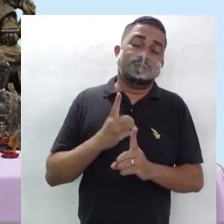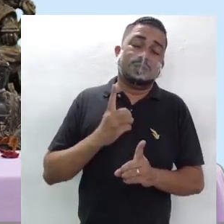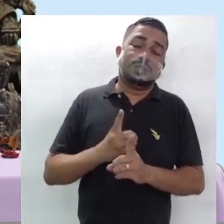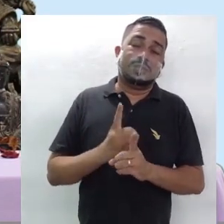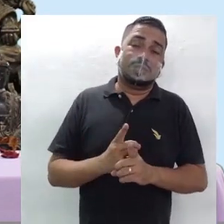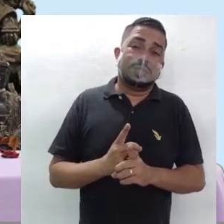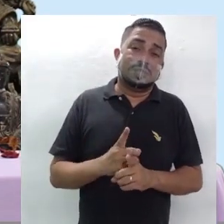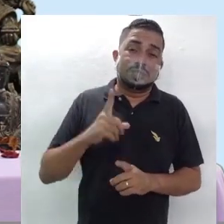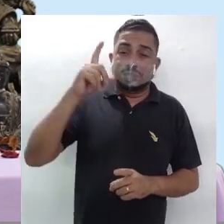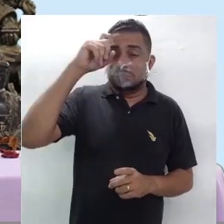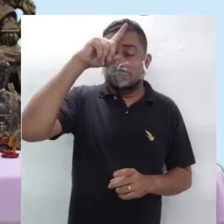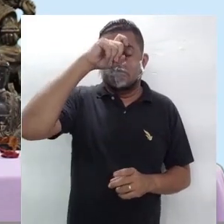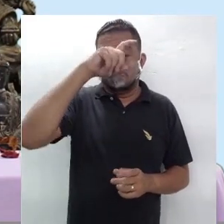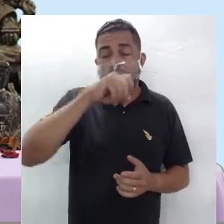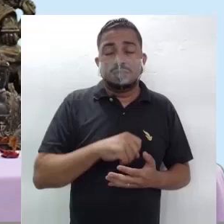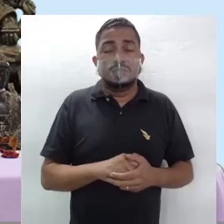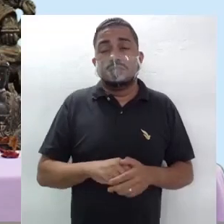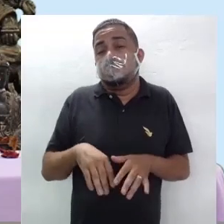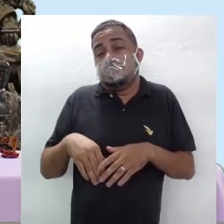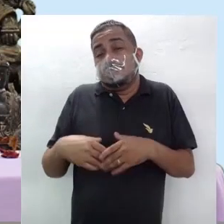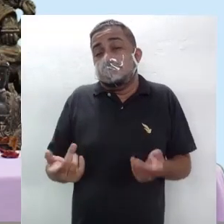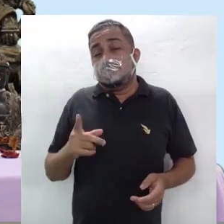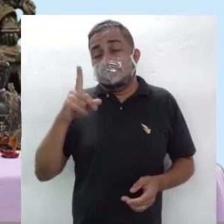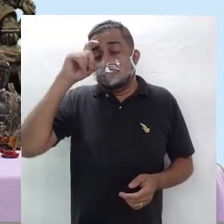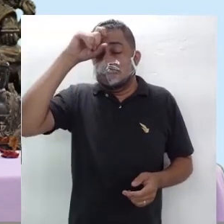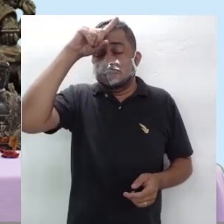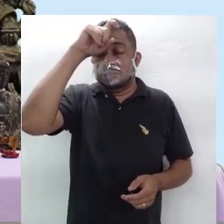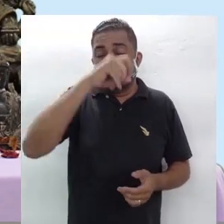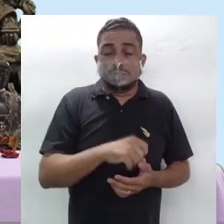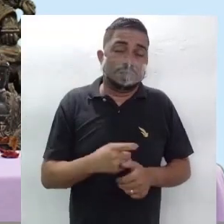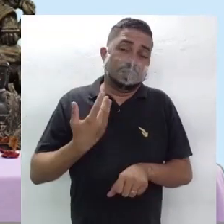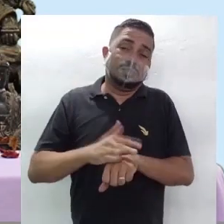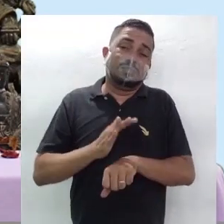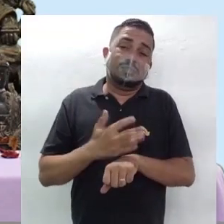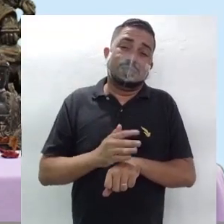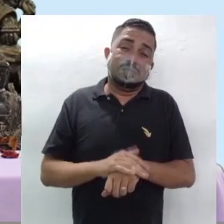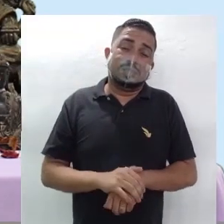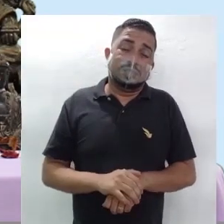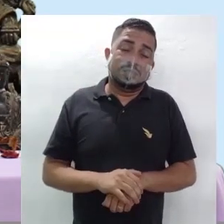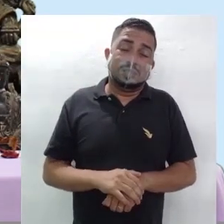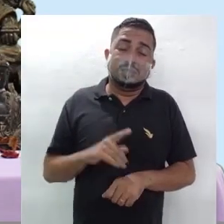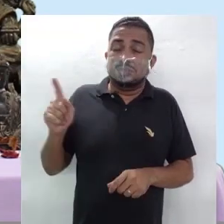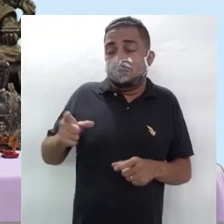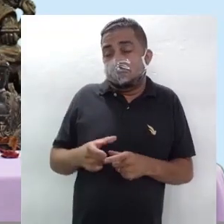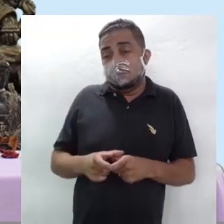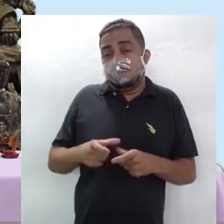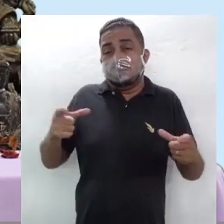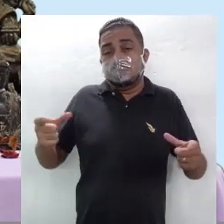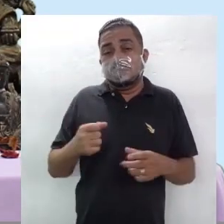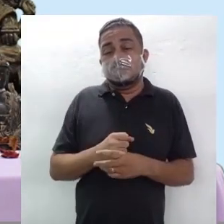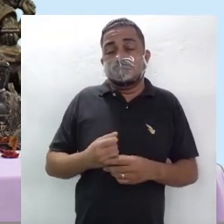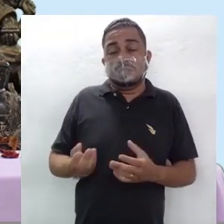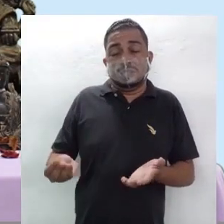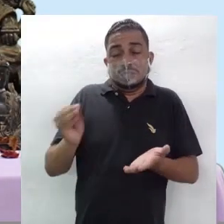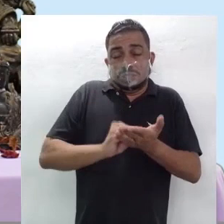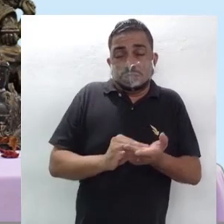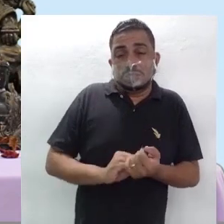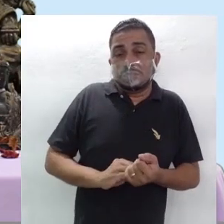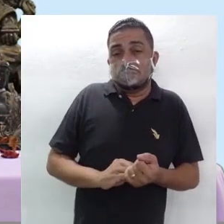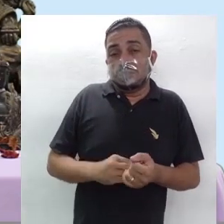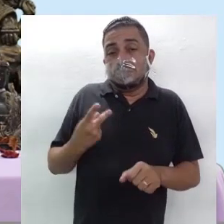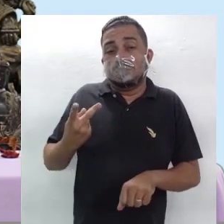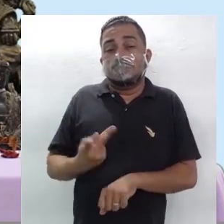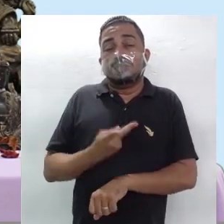ele vai encontrar dificuldades, e essas dificuldades são práticas da sua implementação.